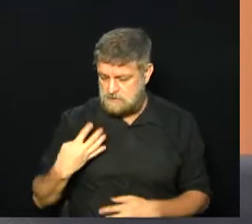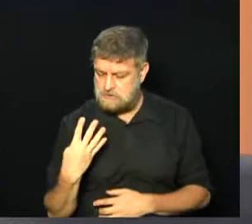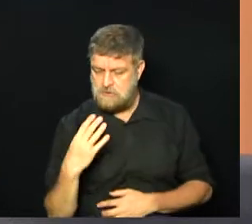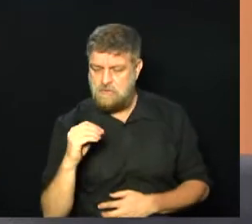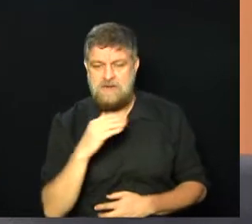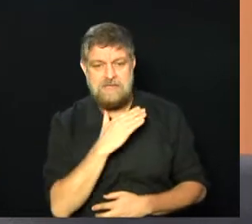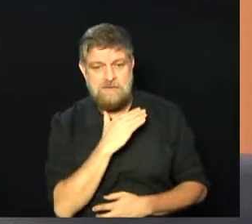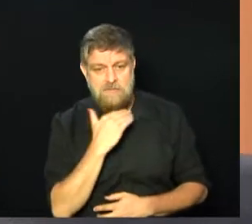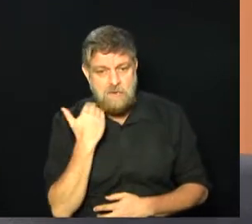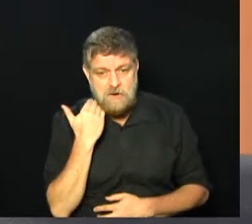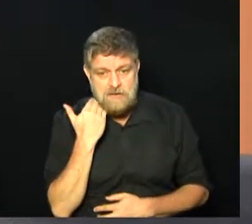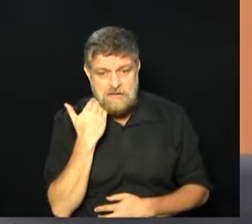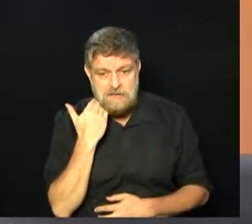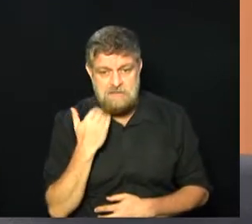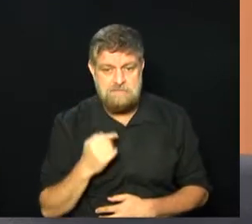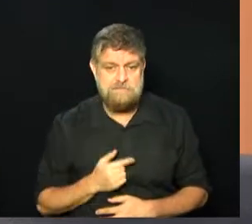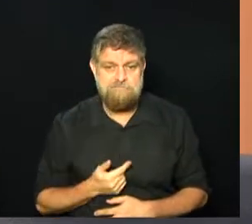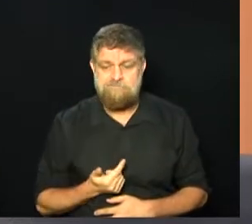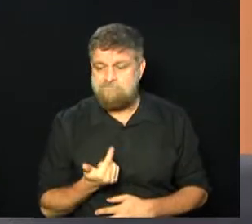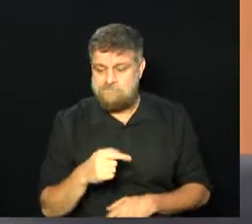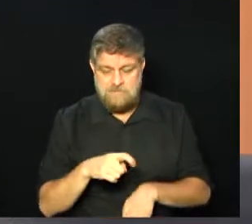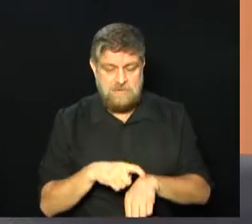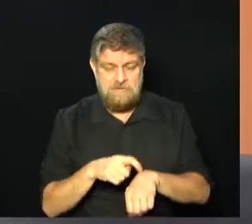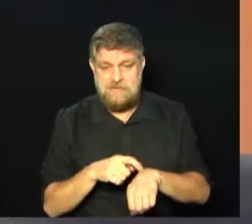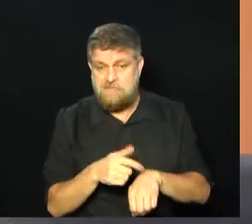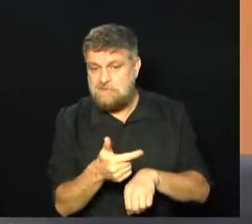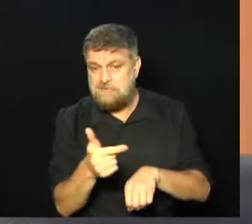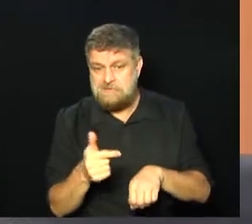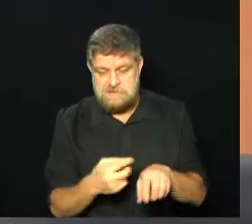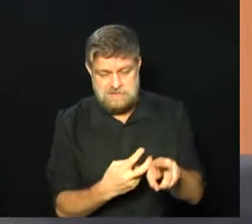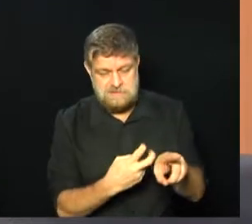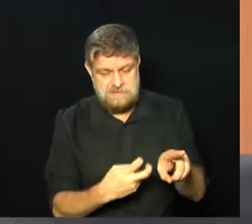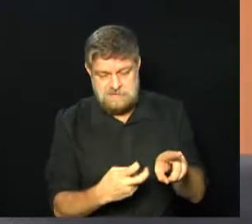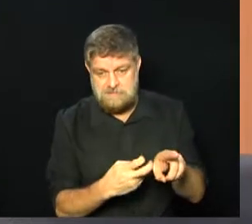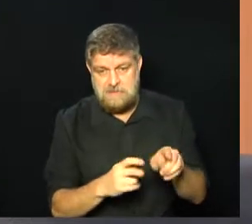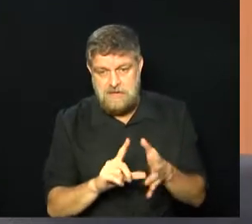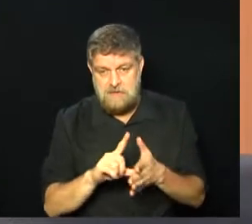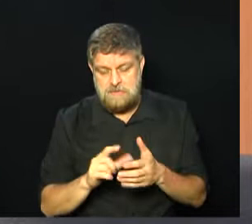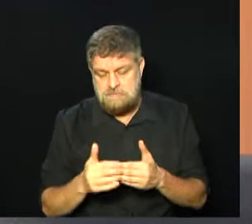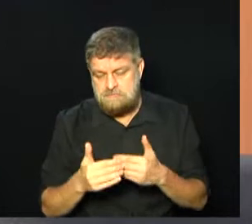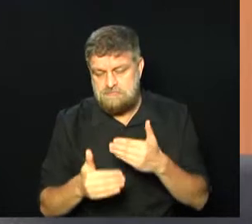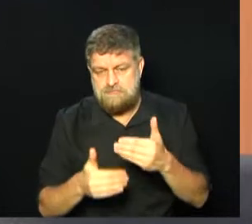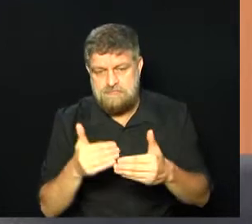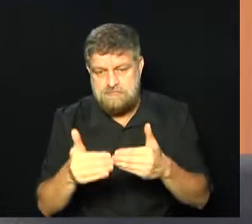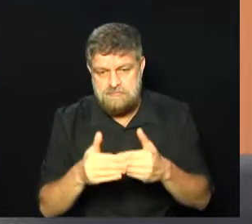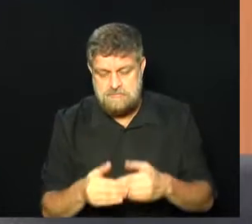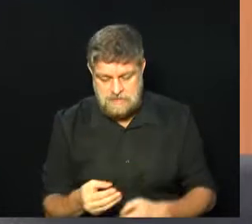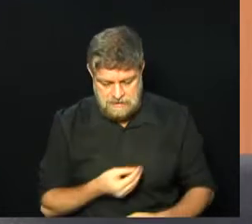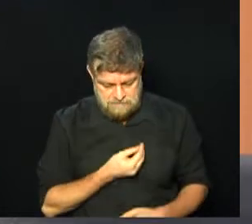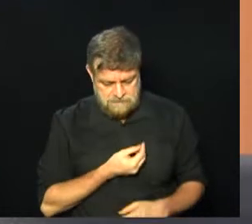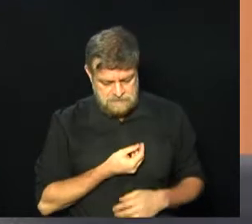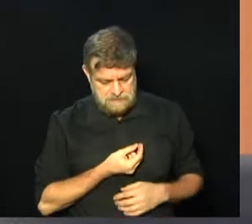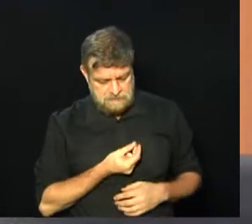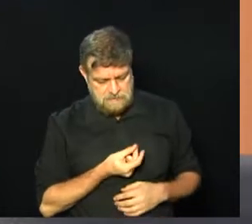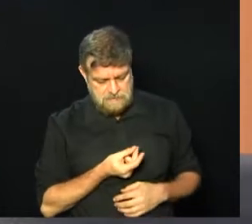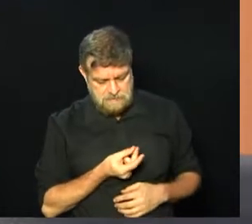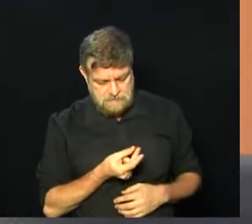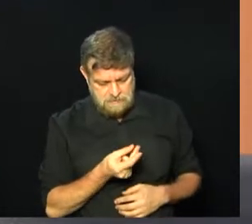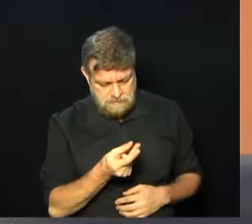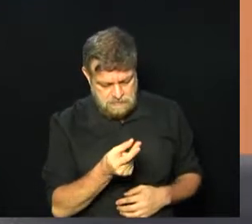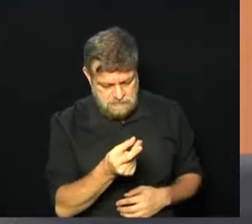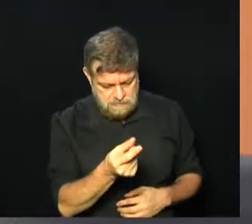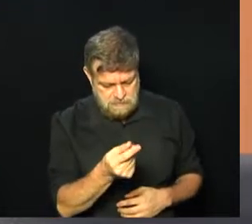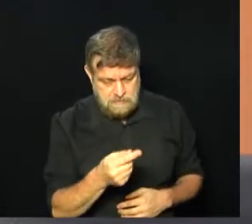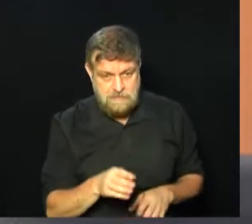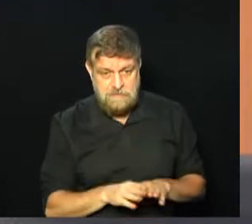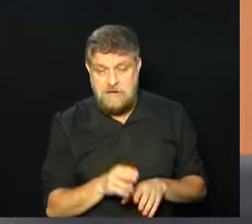morriam cedo, provavelmente a incidência era bem menor. A partir do momento que a expectativa de vida dos homens, das mulheres, claro, no caso